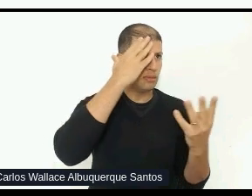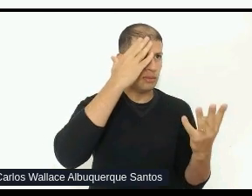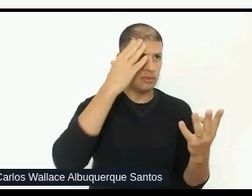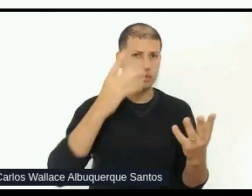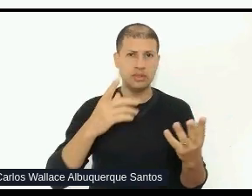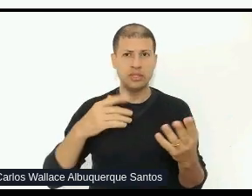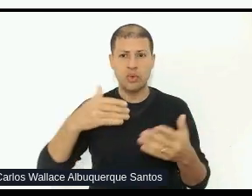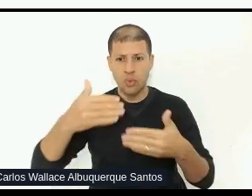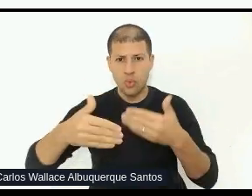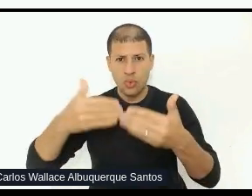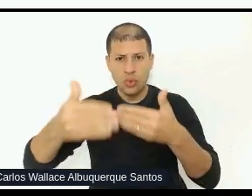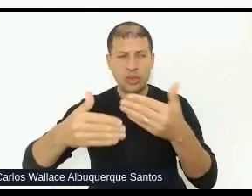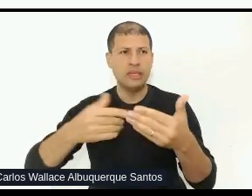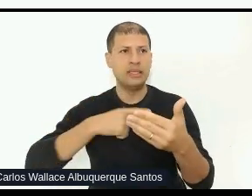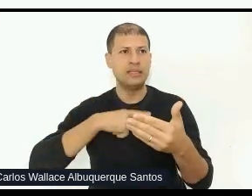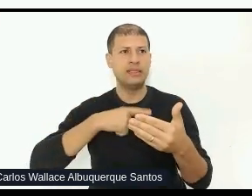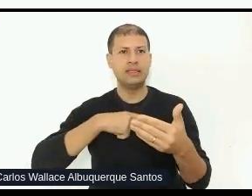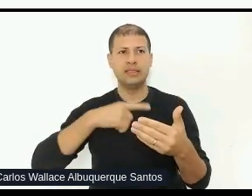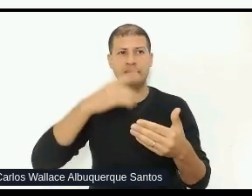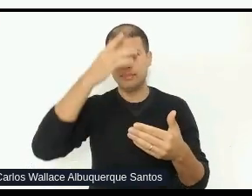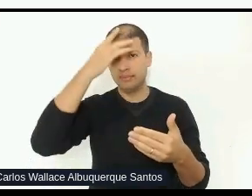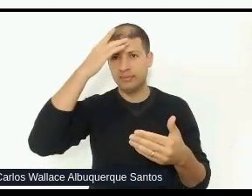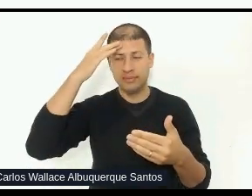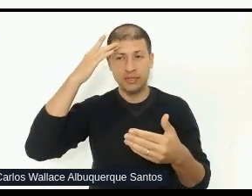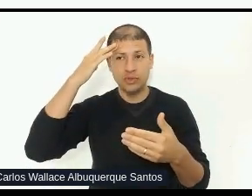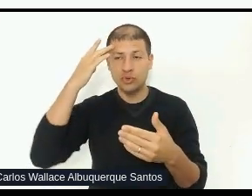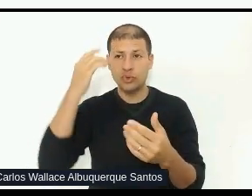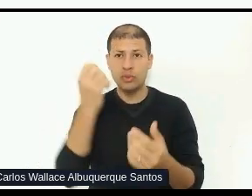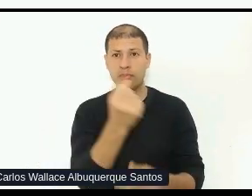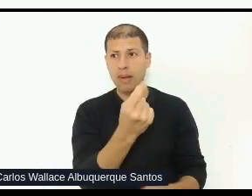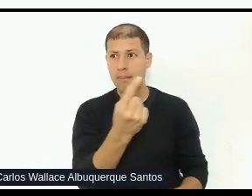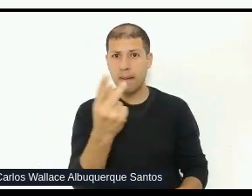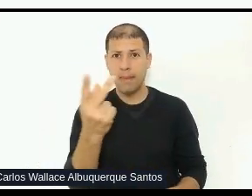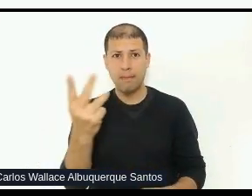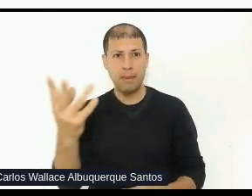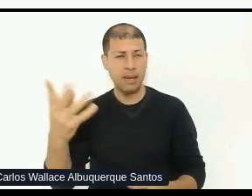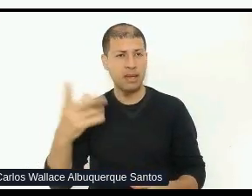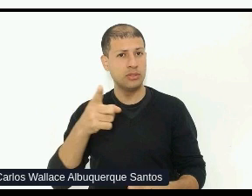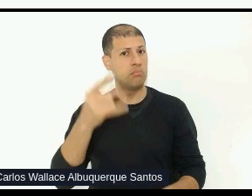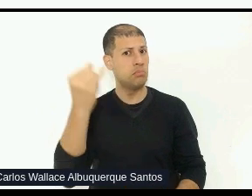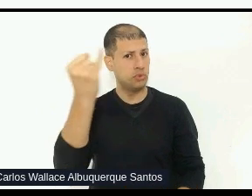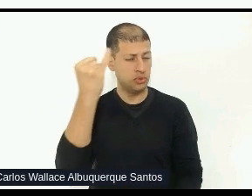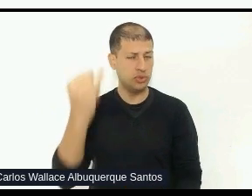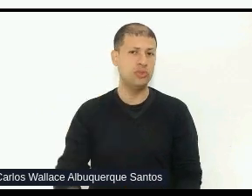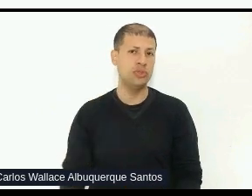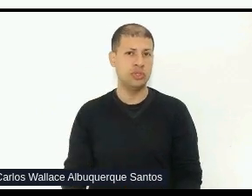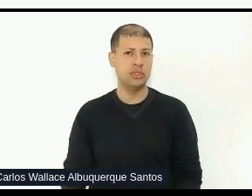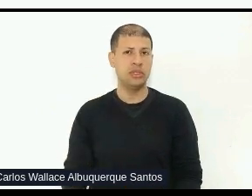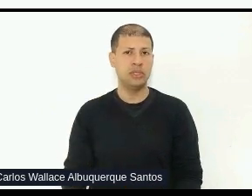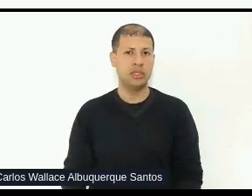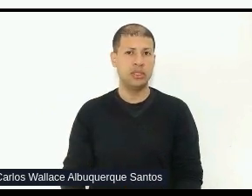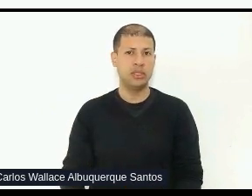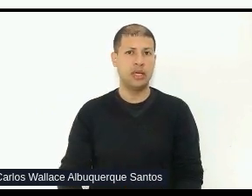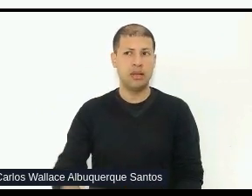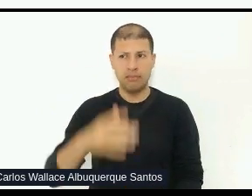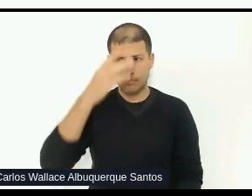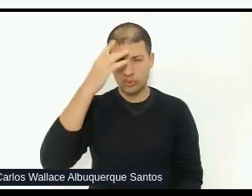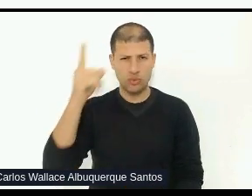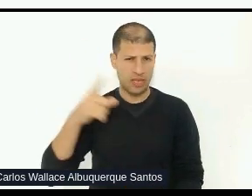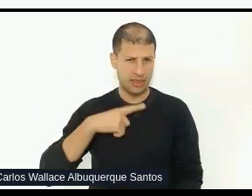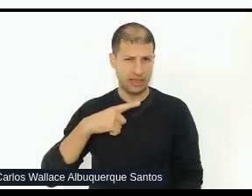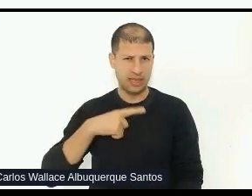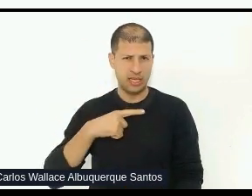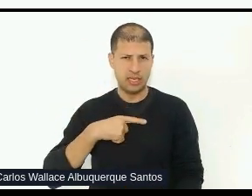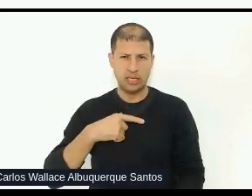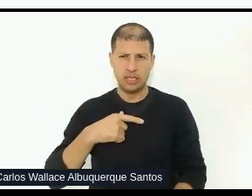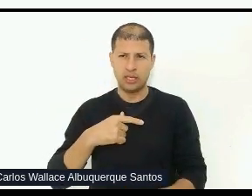Ele está perpassando por vários membros desse espaço, e isso importa, né? Para a pessoa que tem uma questão de diversidade que